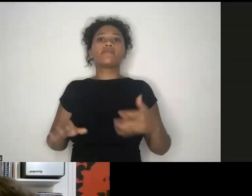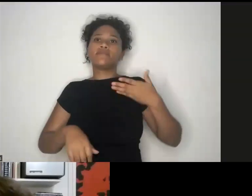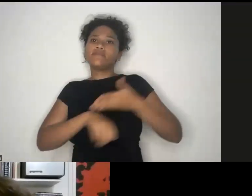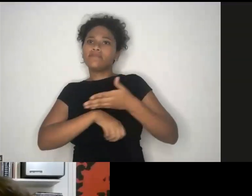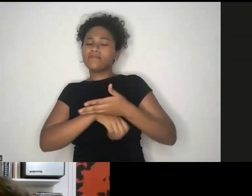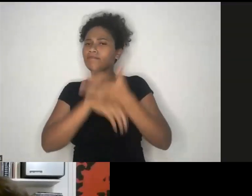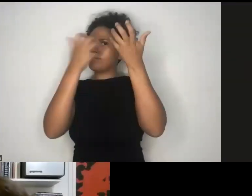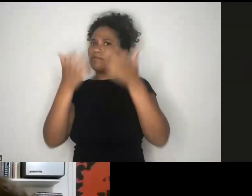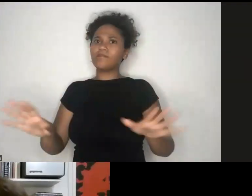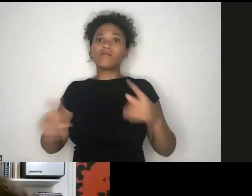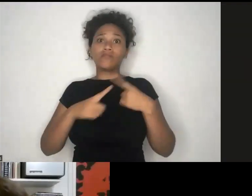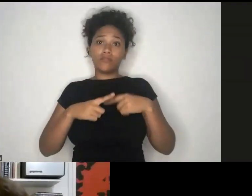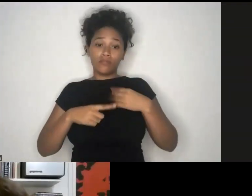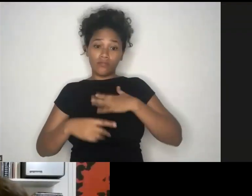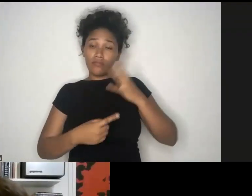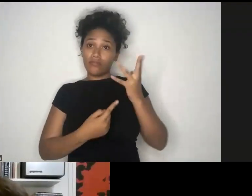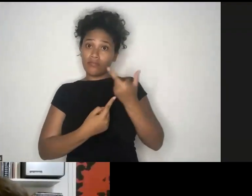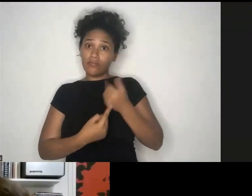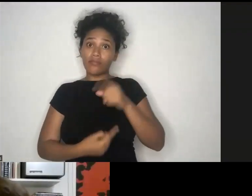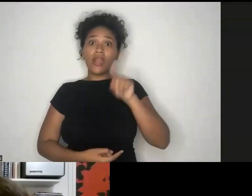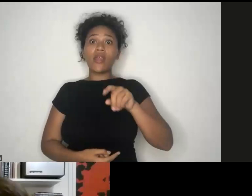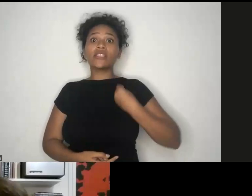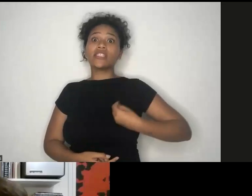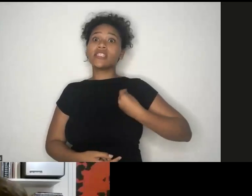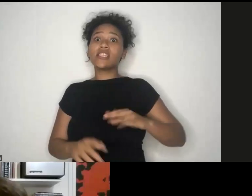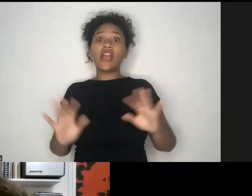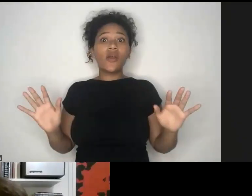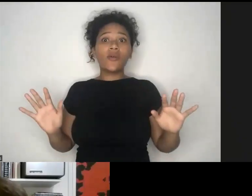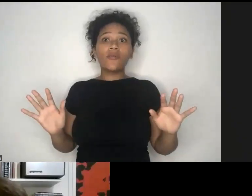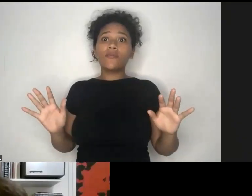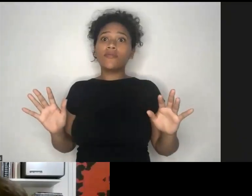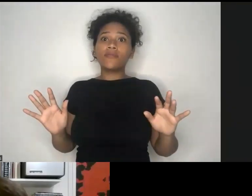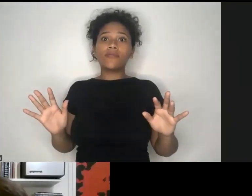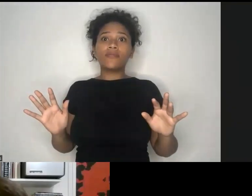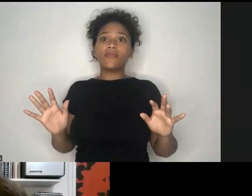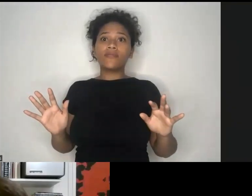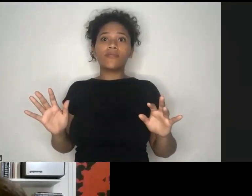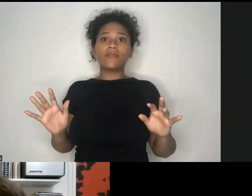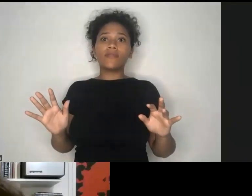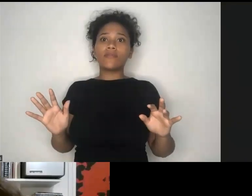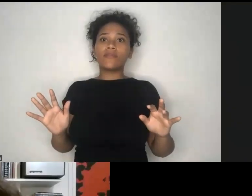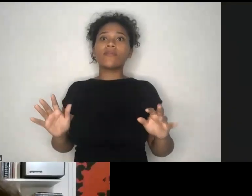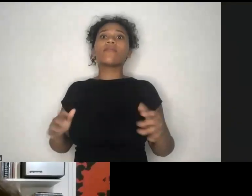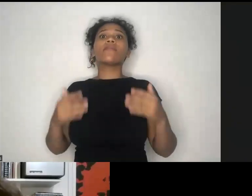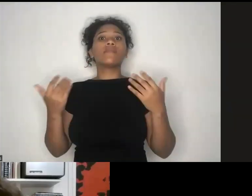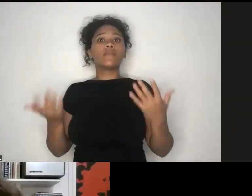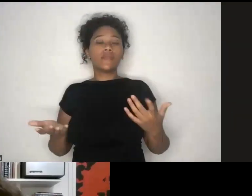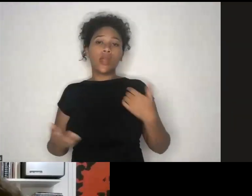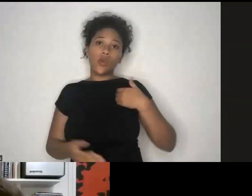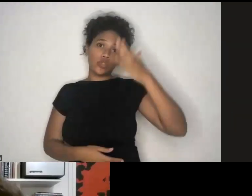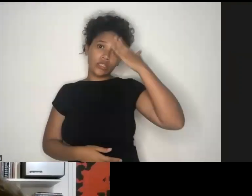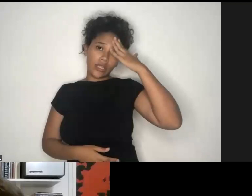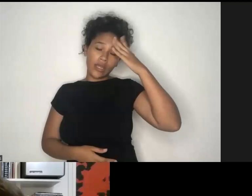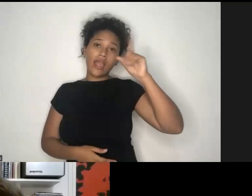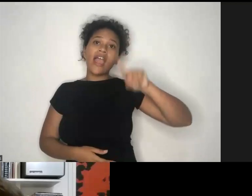porque a minha arte ela é existencial então assim eu não quero porque Justamente eu sei da do